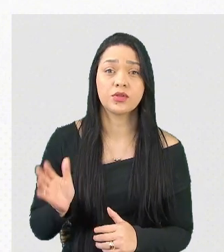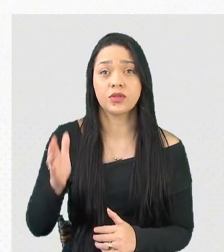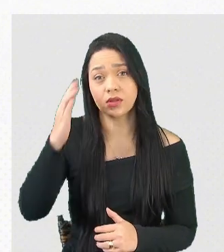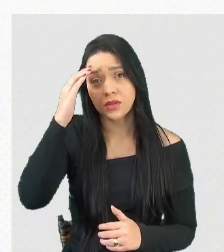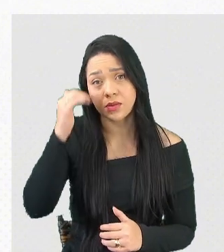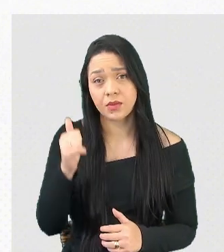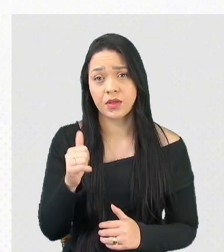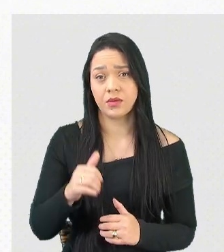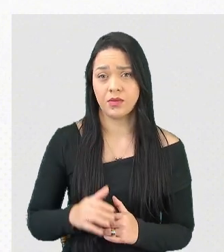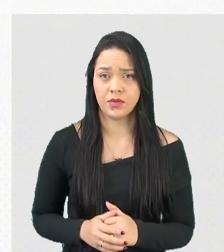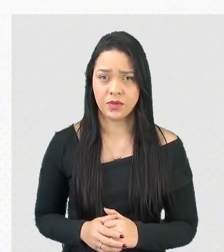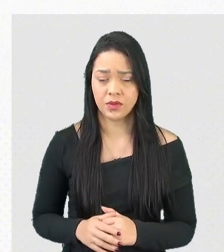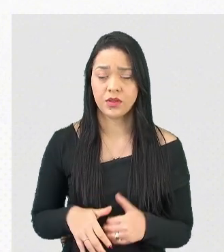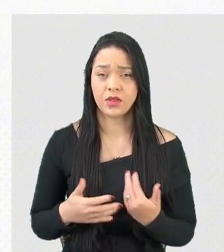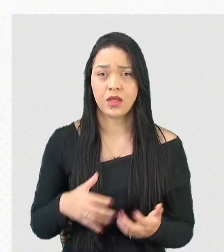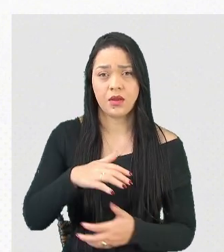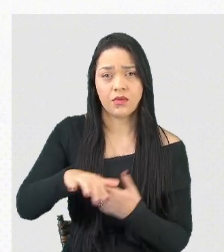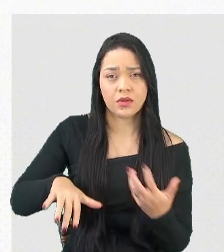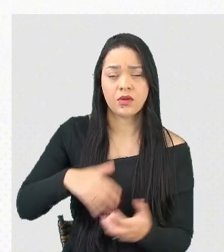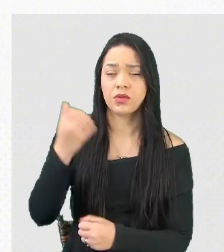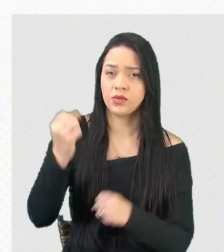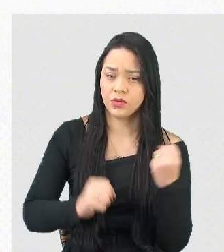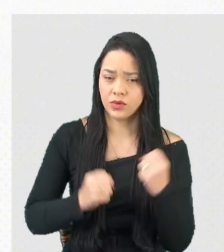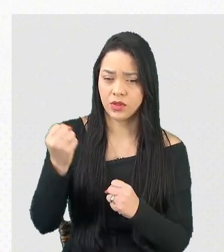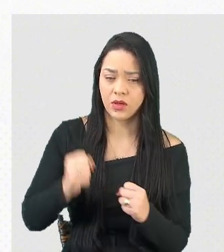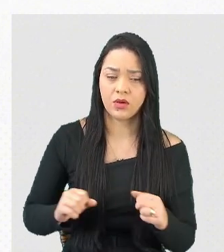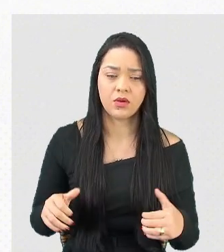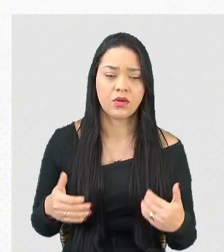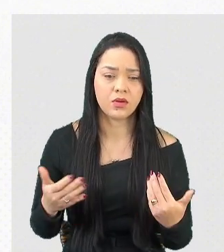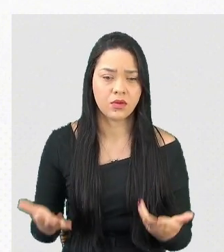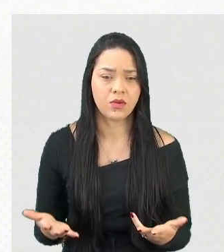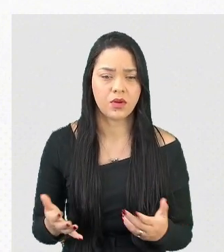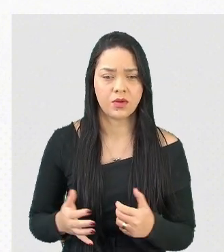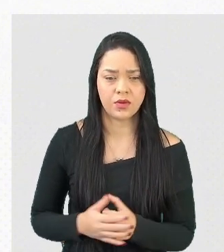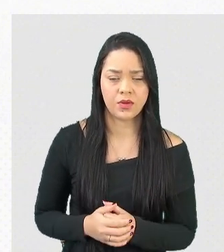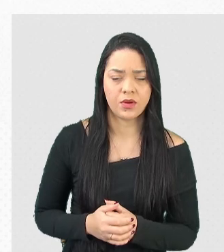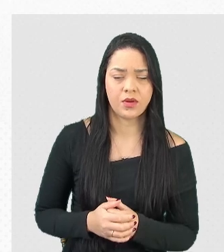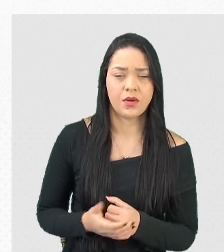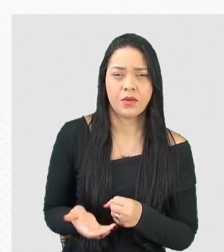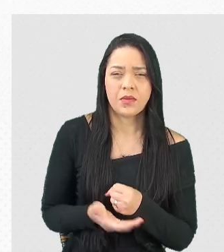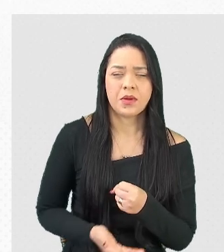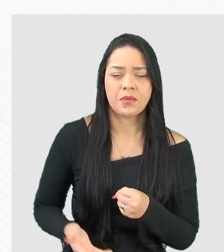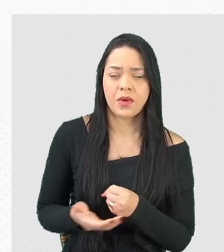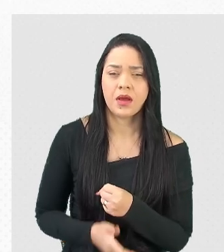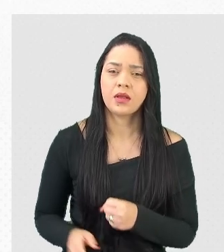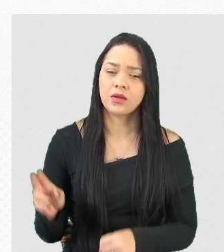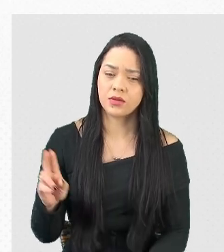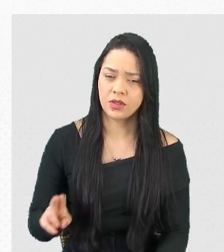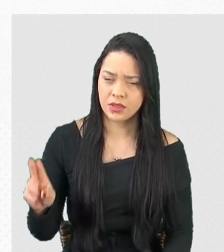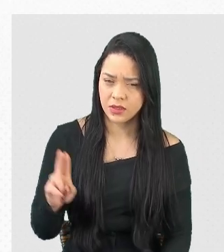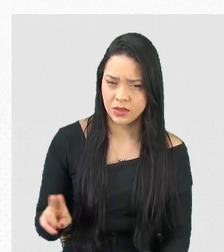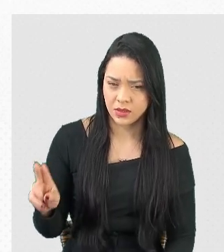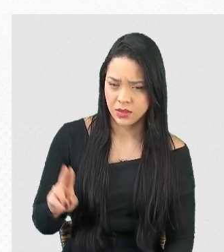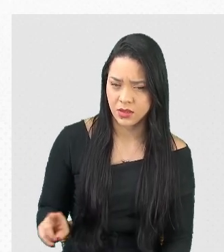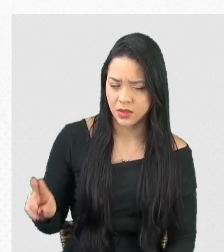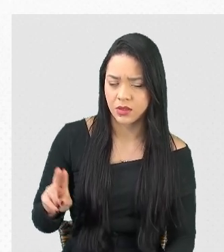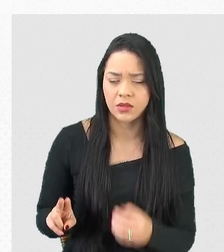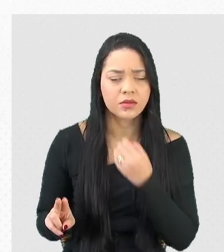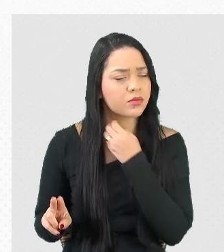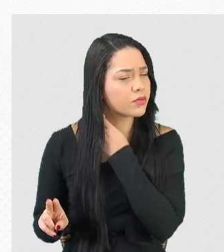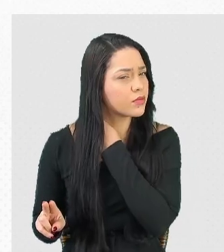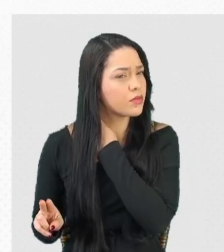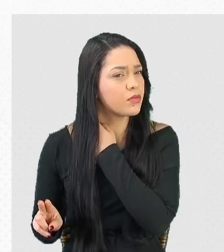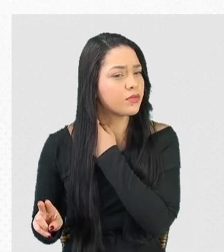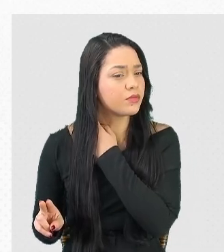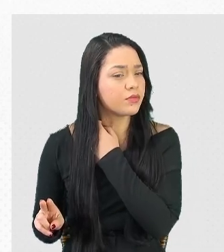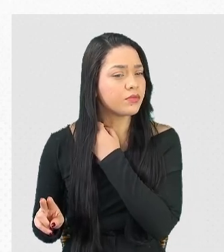a fonte primária utilizada? Aí James Watt, pô, o professor acabou de